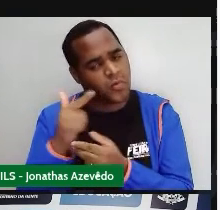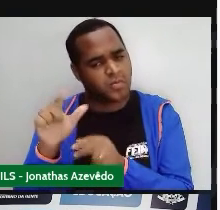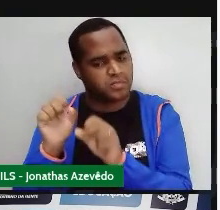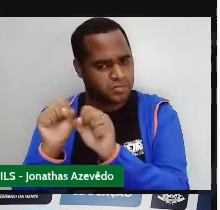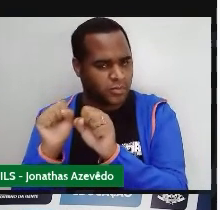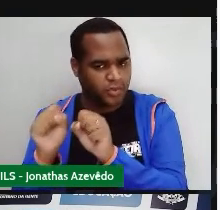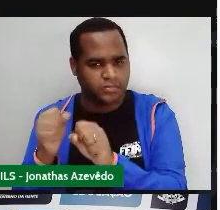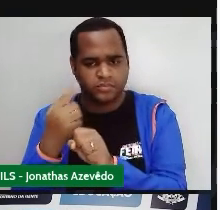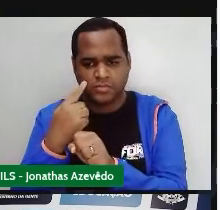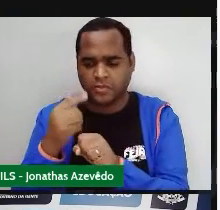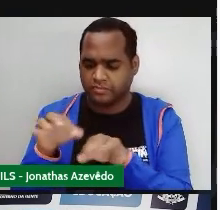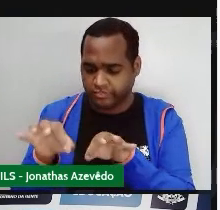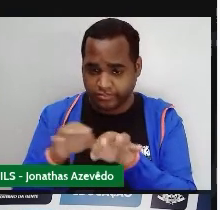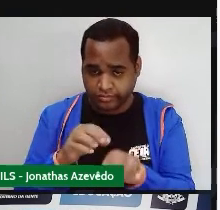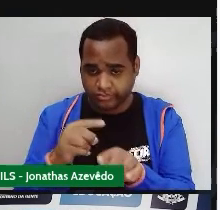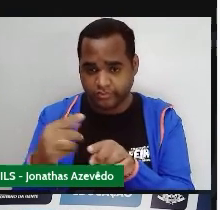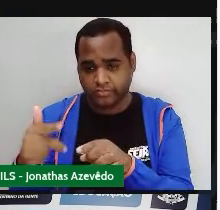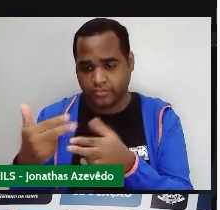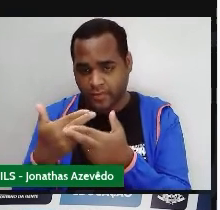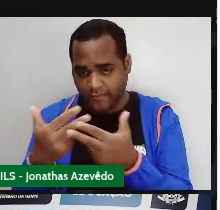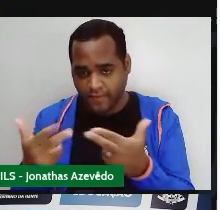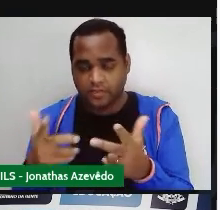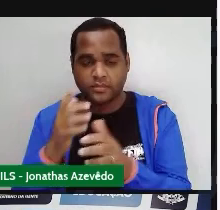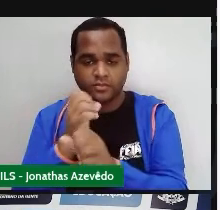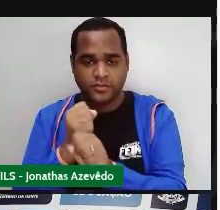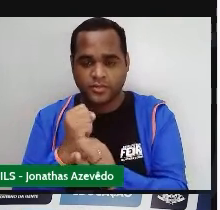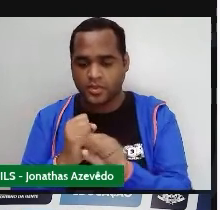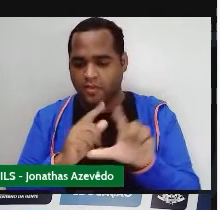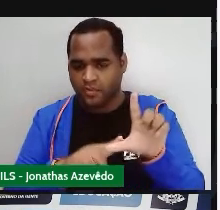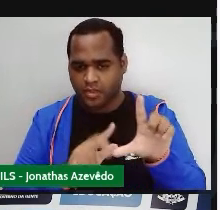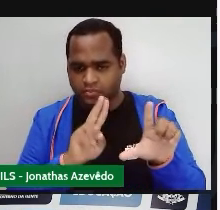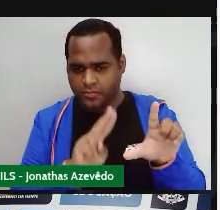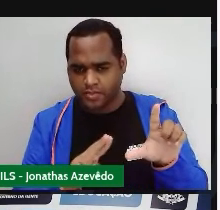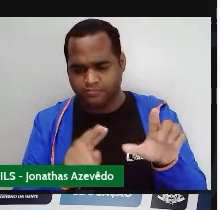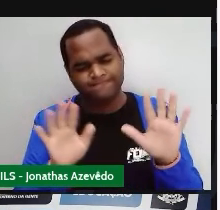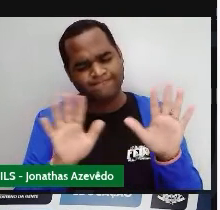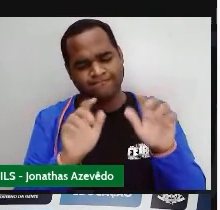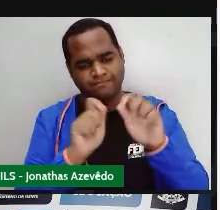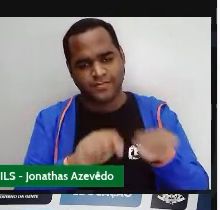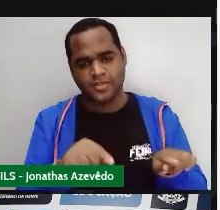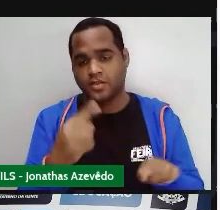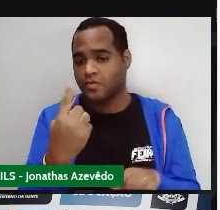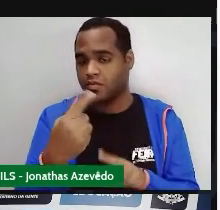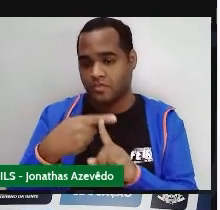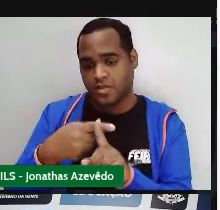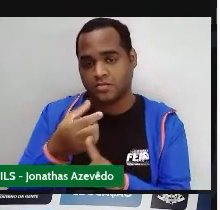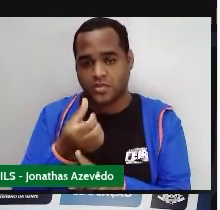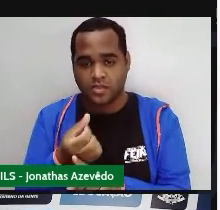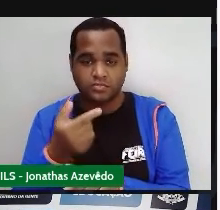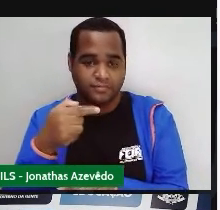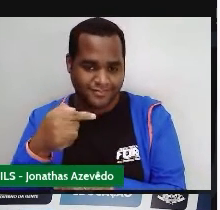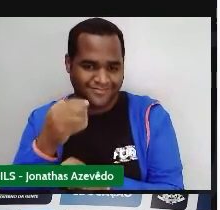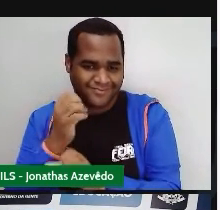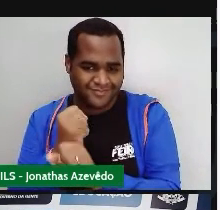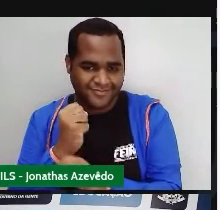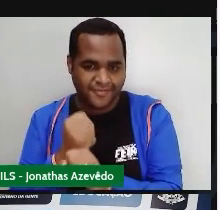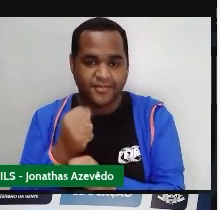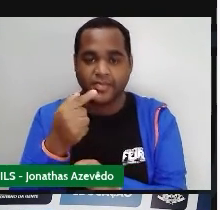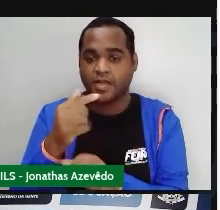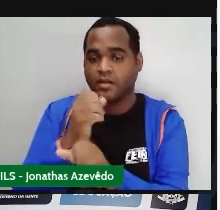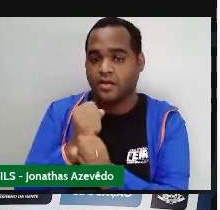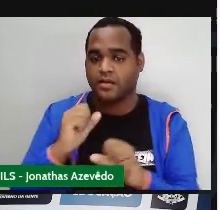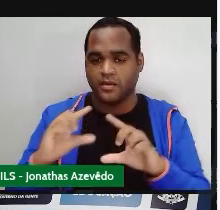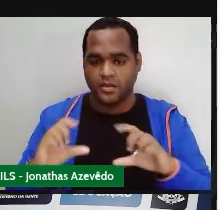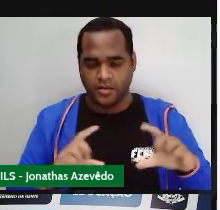resolver era fazer esses cálculos sem usar letras então por exemplo um mais seis o mais seis das sete que são